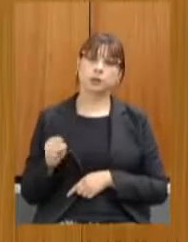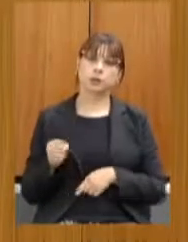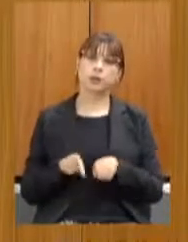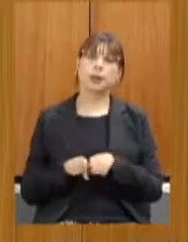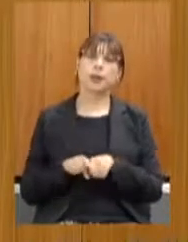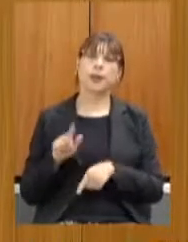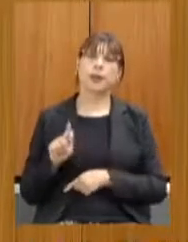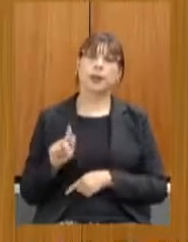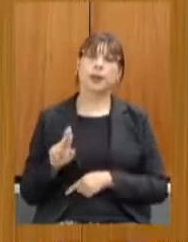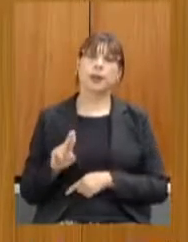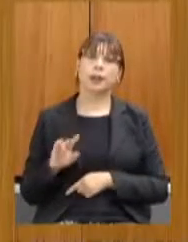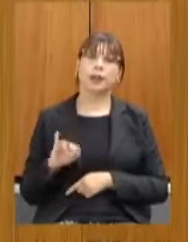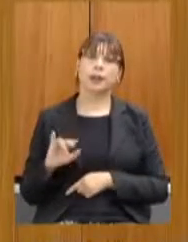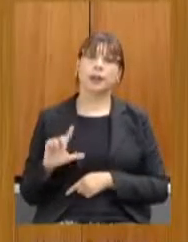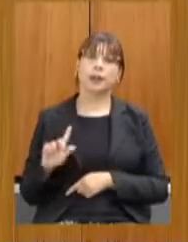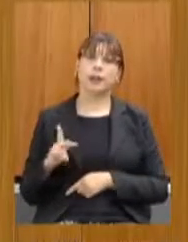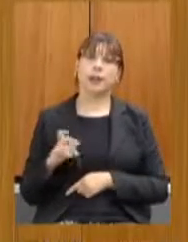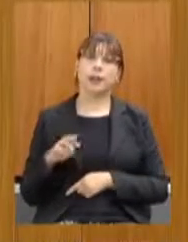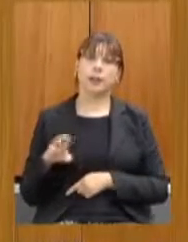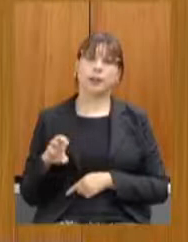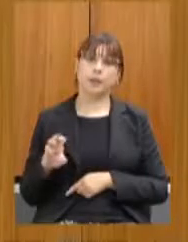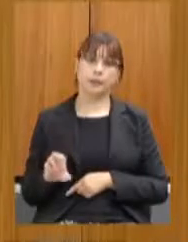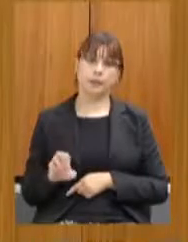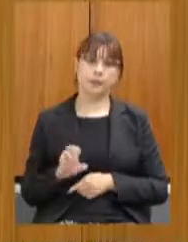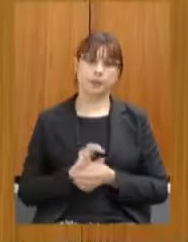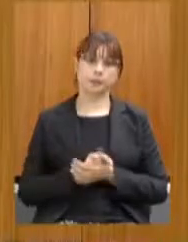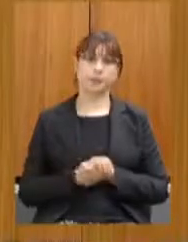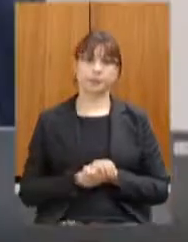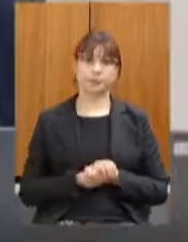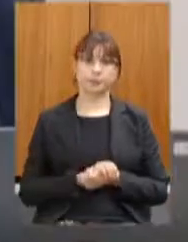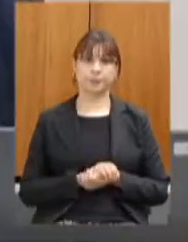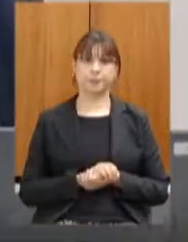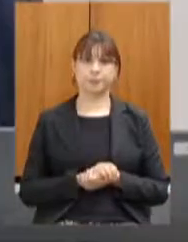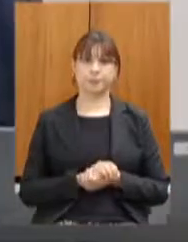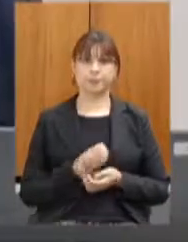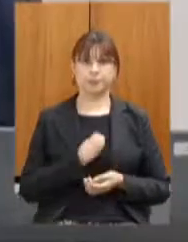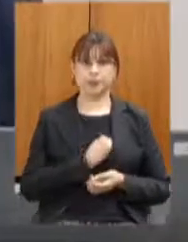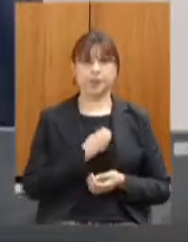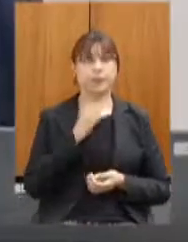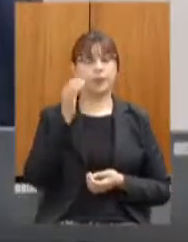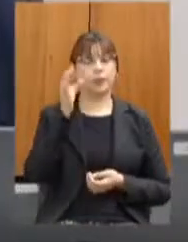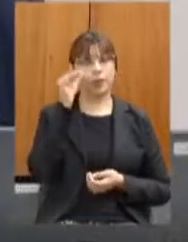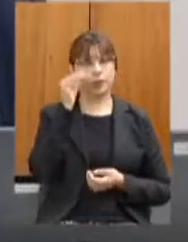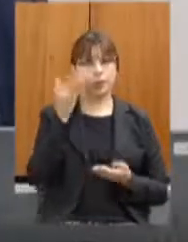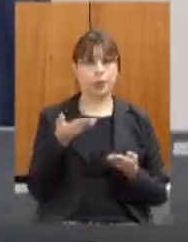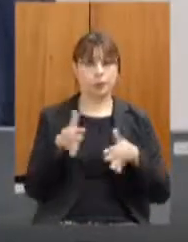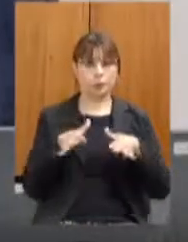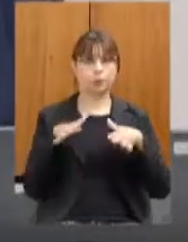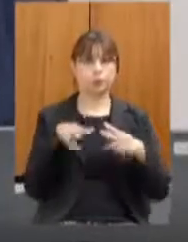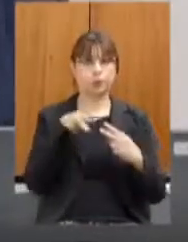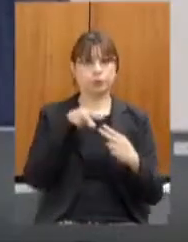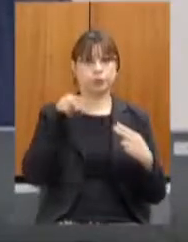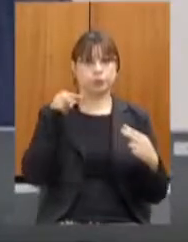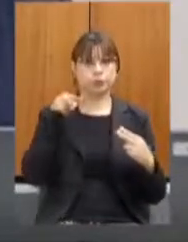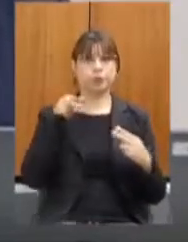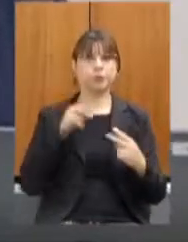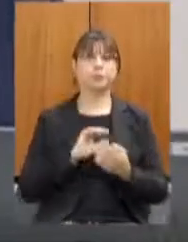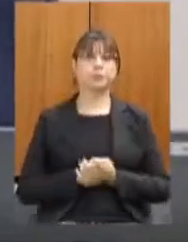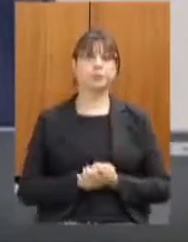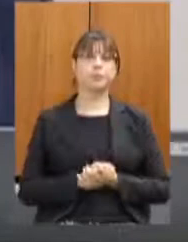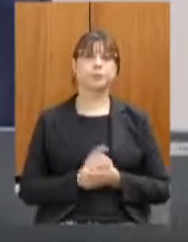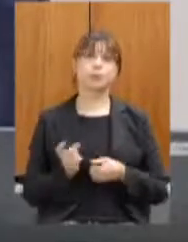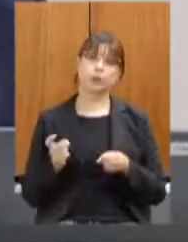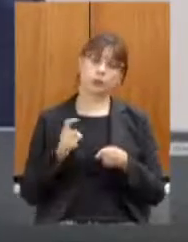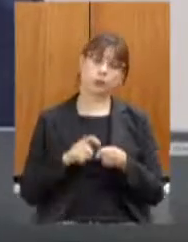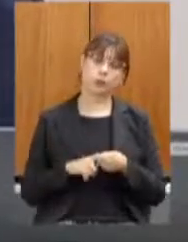da Cunha também estão aí estão presentes remotamente eu volto a palavra Doutor Paulo